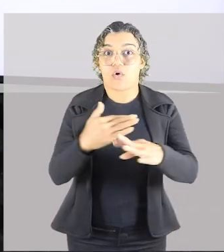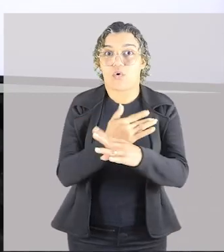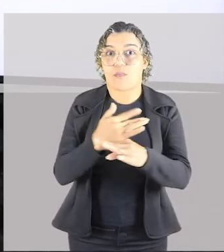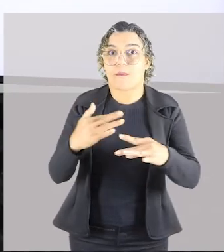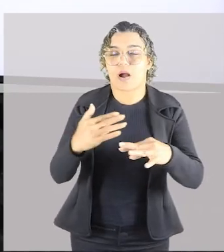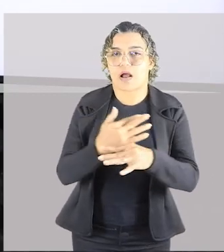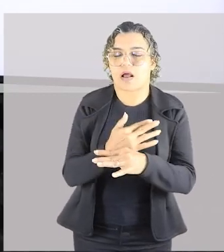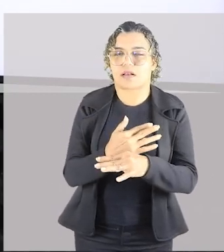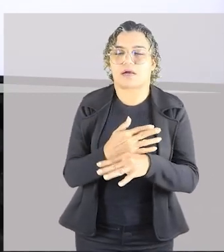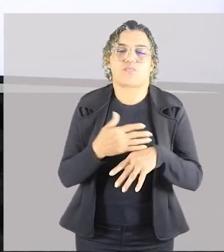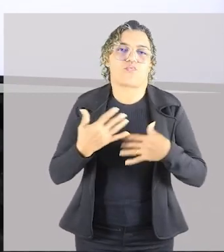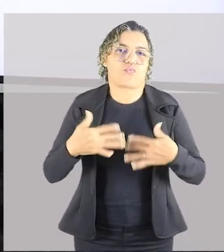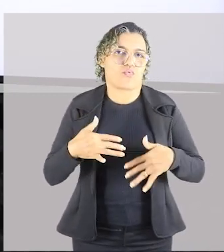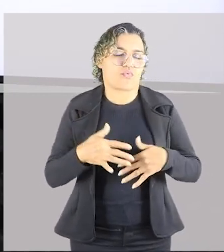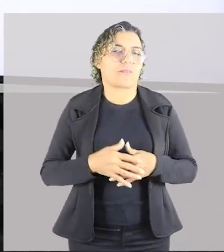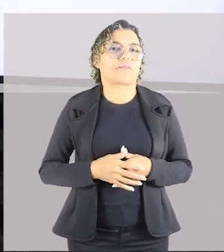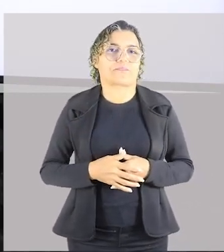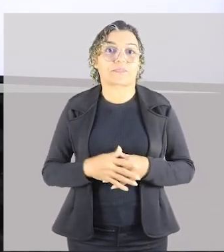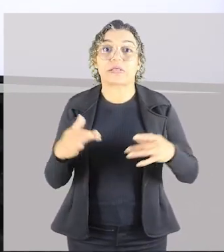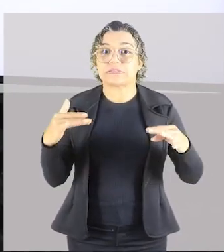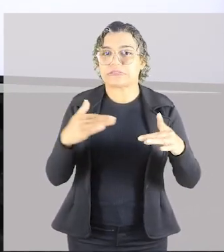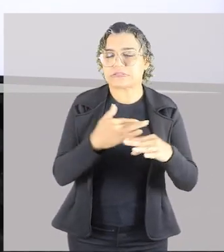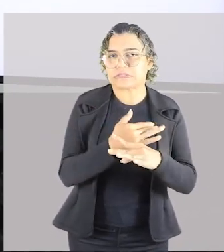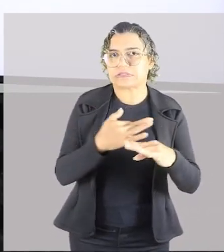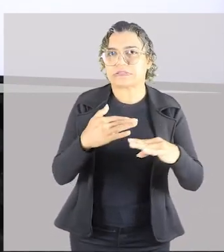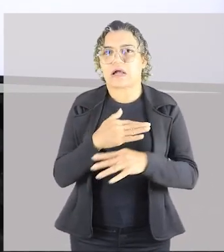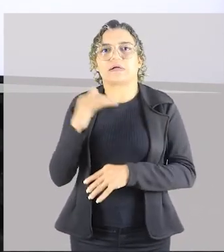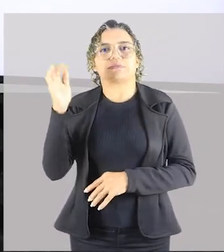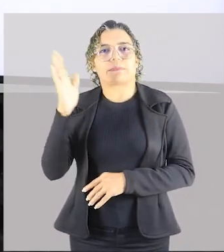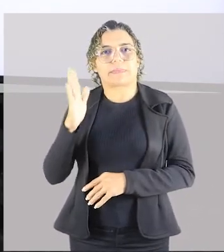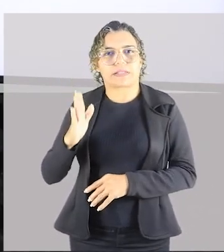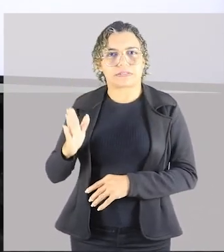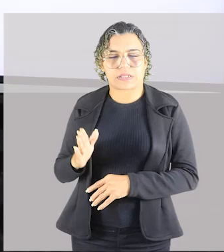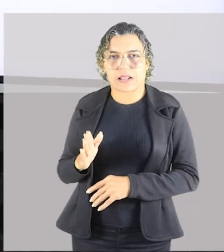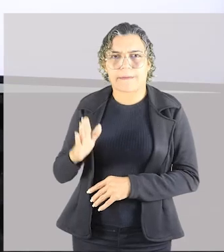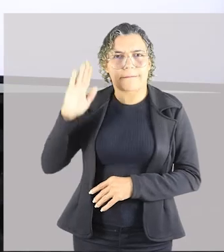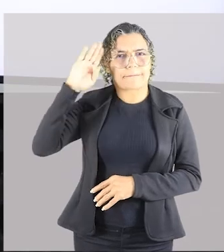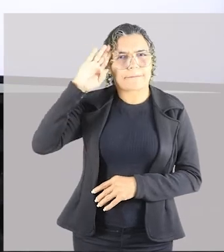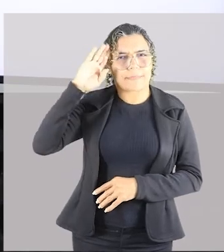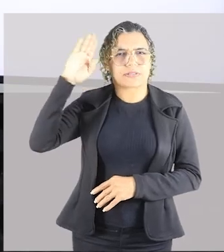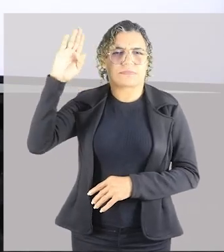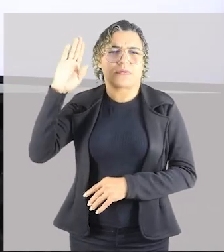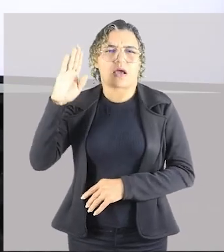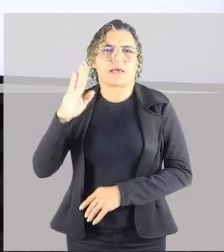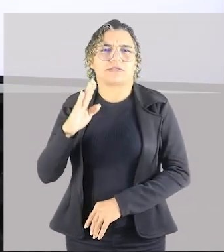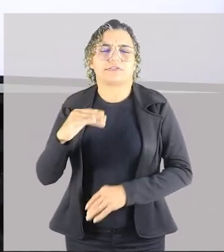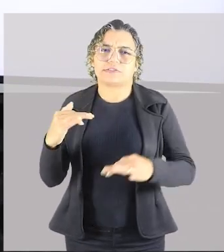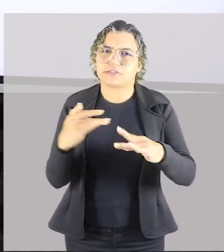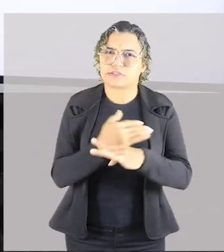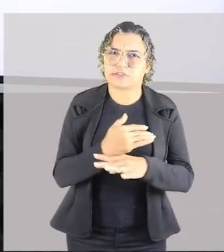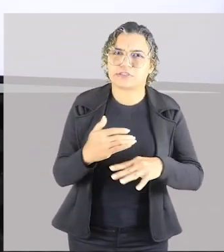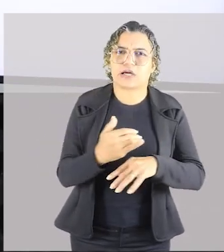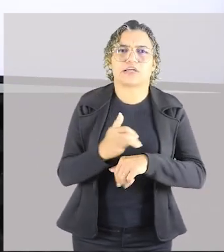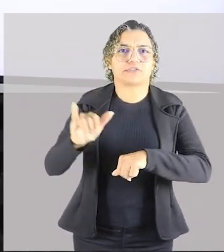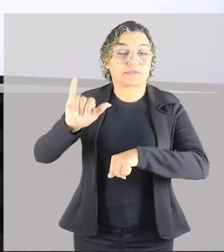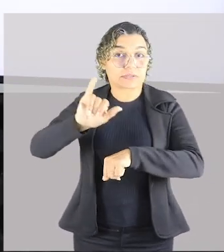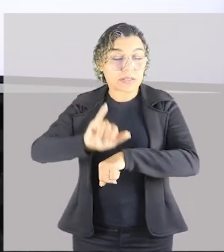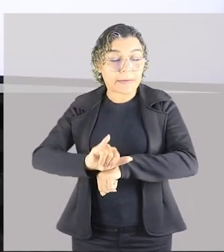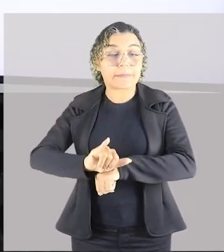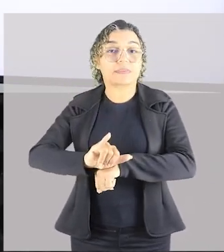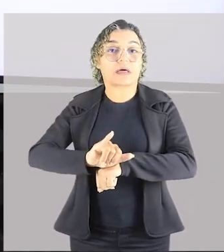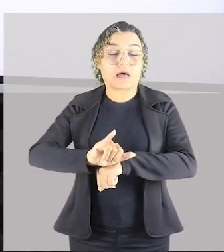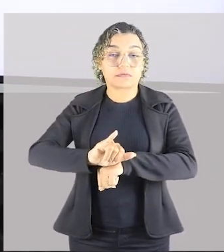urbana. As cidades brasileiras, as nossas principais cidades, as nossas capitais, em boa